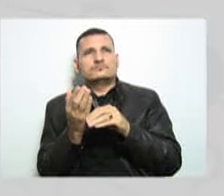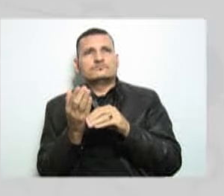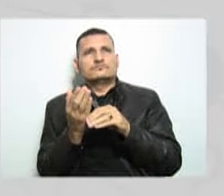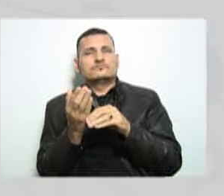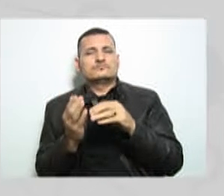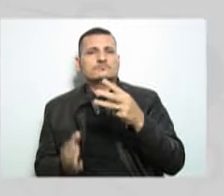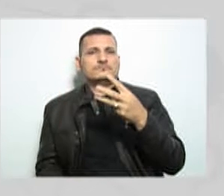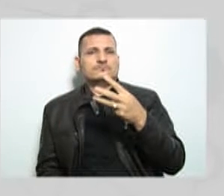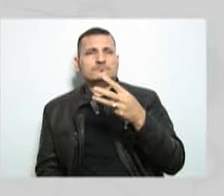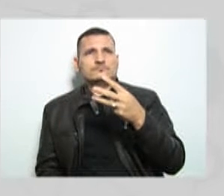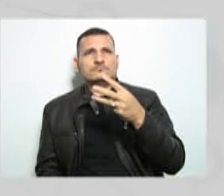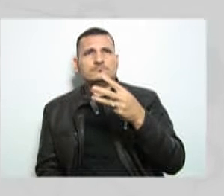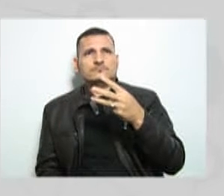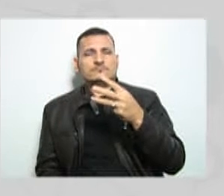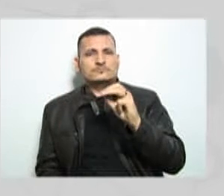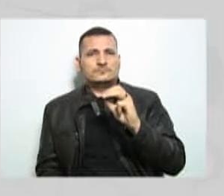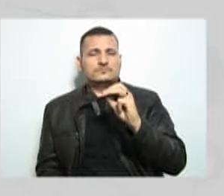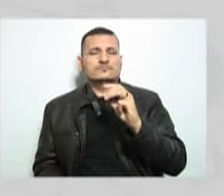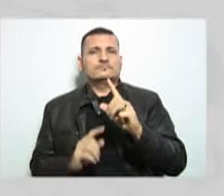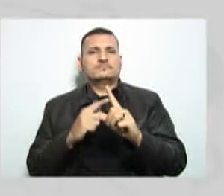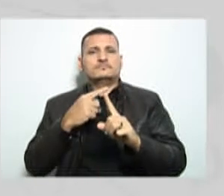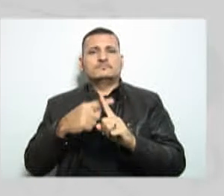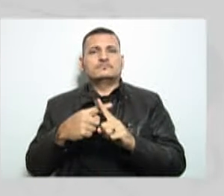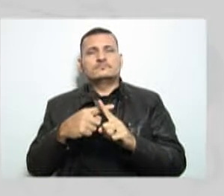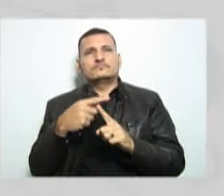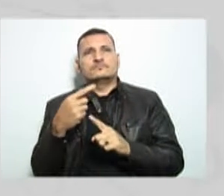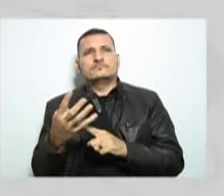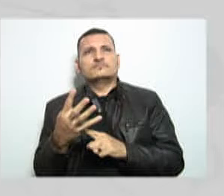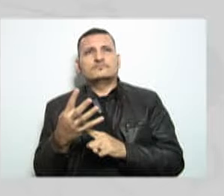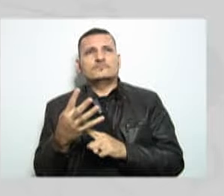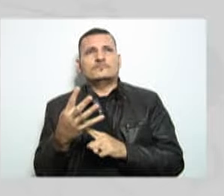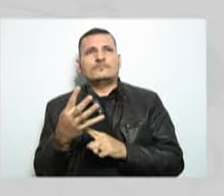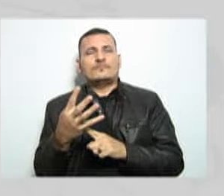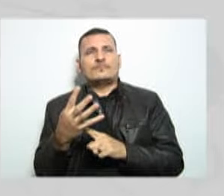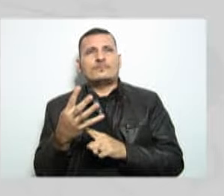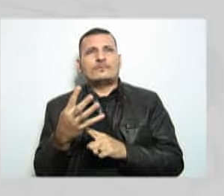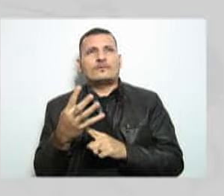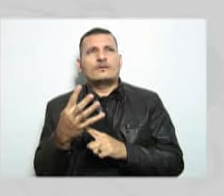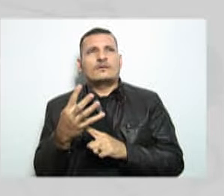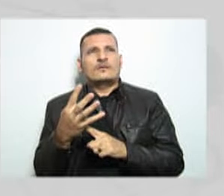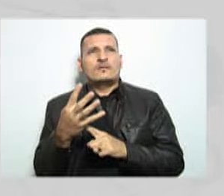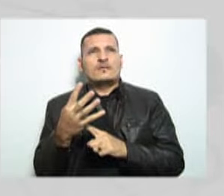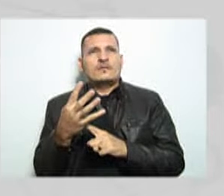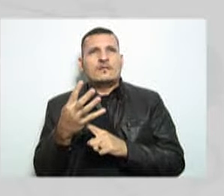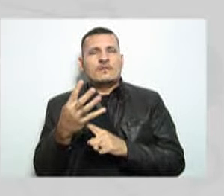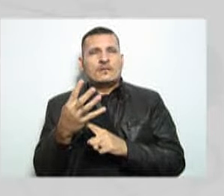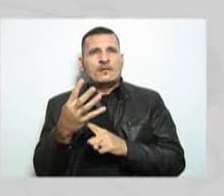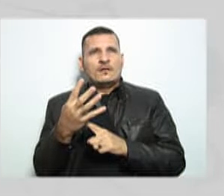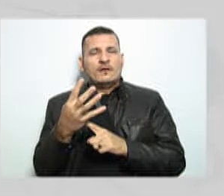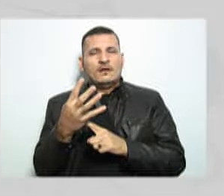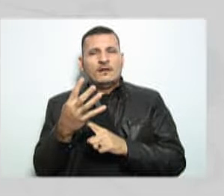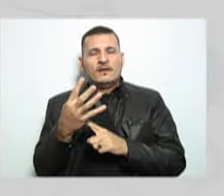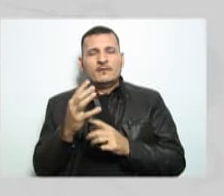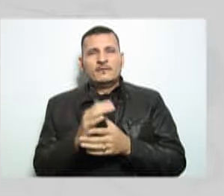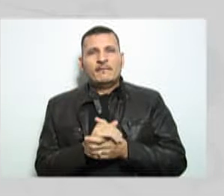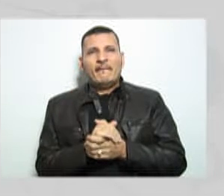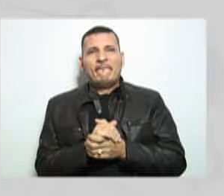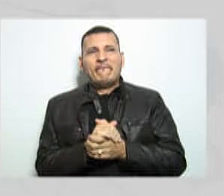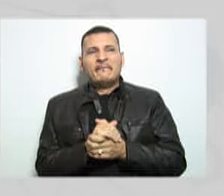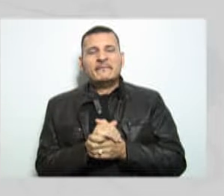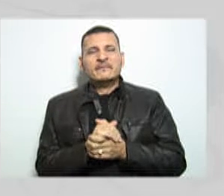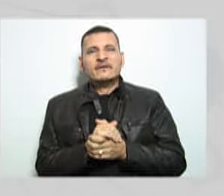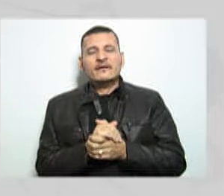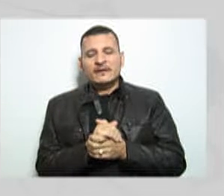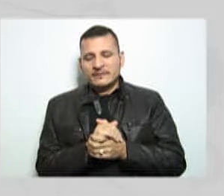os 30 a 4 reais, tá bom? Na verdade, esse daqui eu baixei esse daqui, tá bom? Mas a informação é a mesma